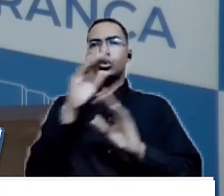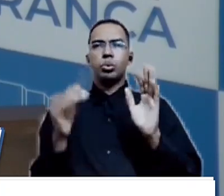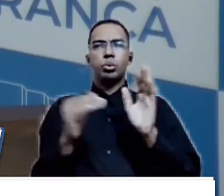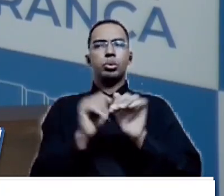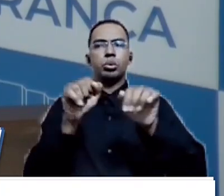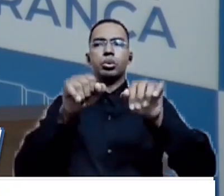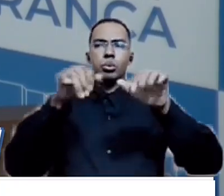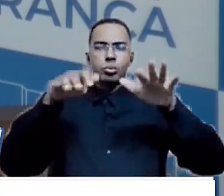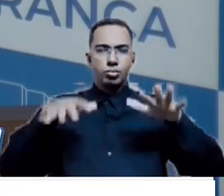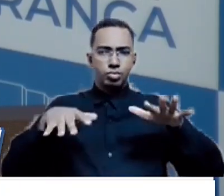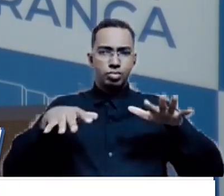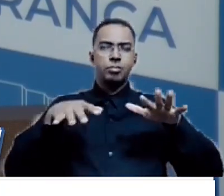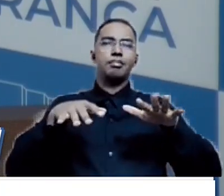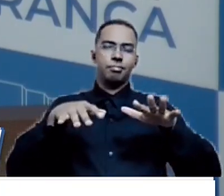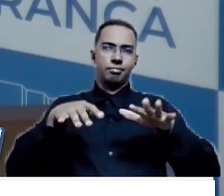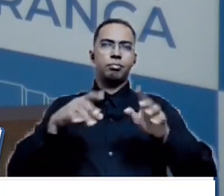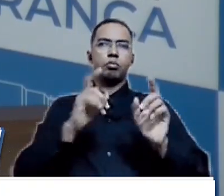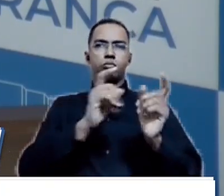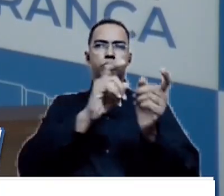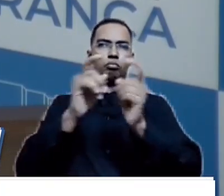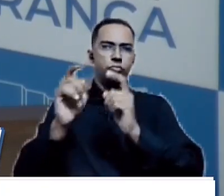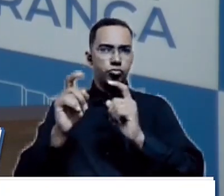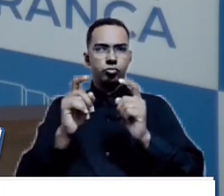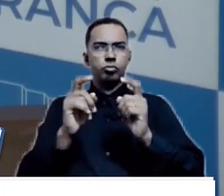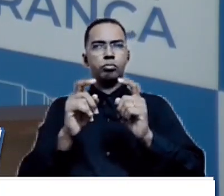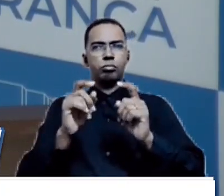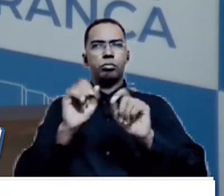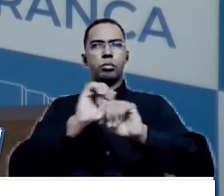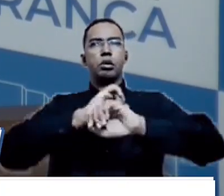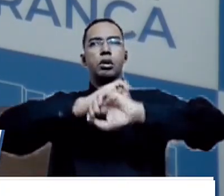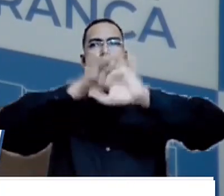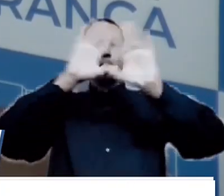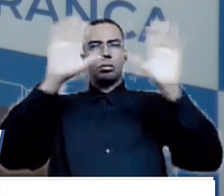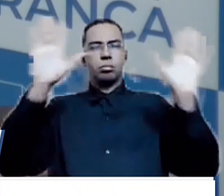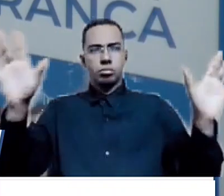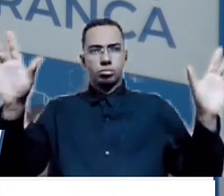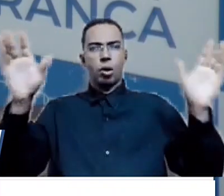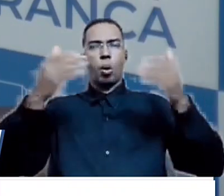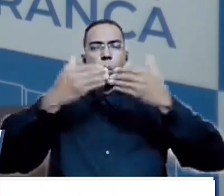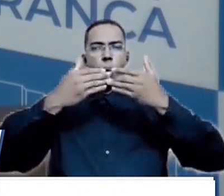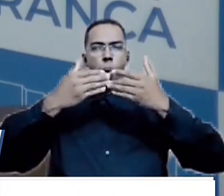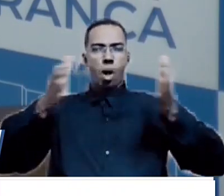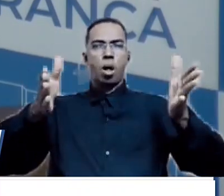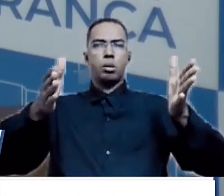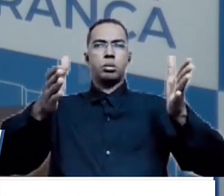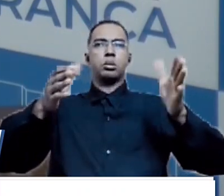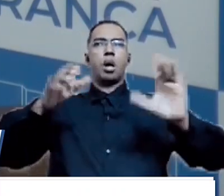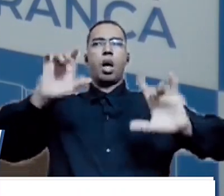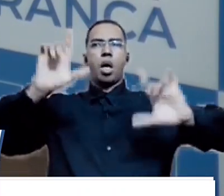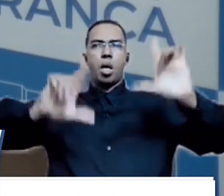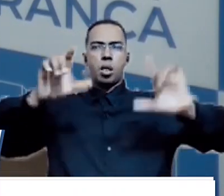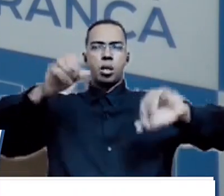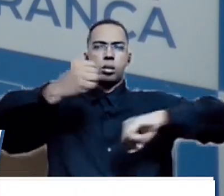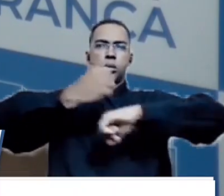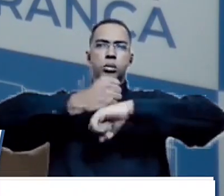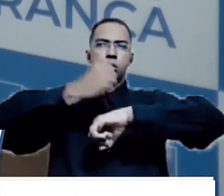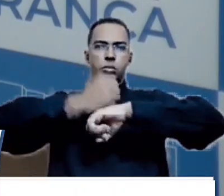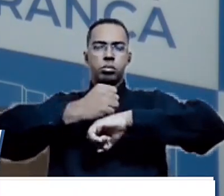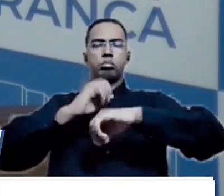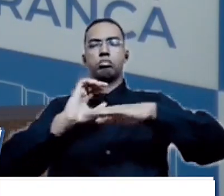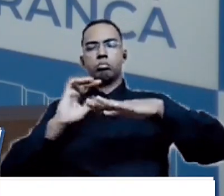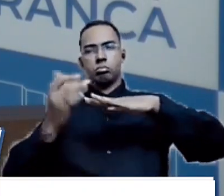públicas discutimos de forma transparente aberta transmitidas pela TV Câmara pelos canais